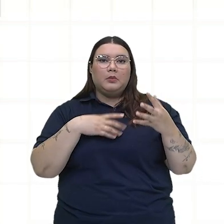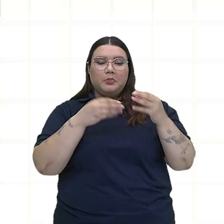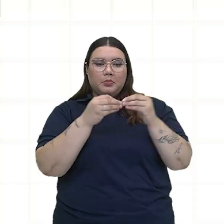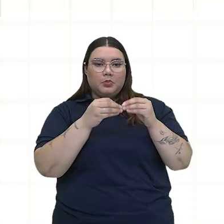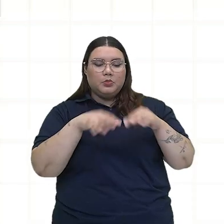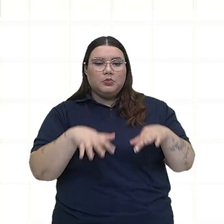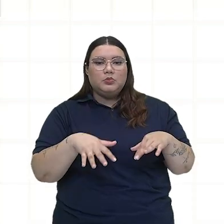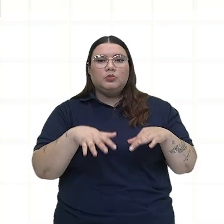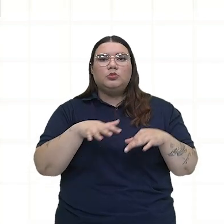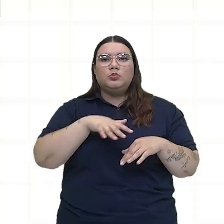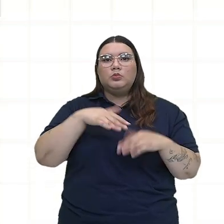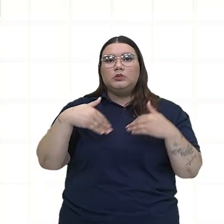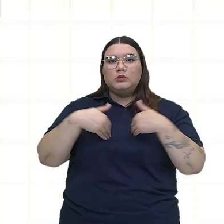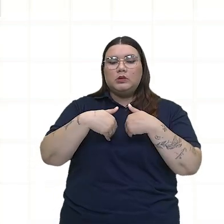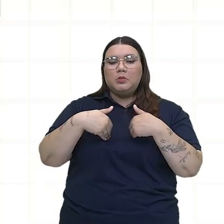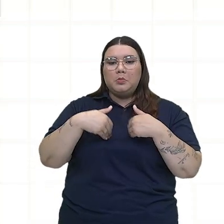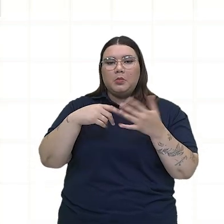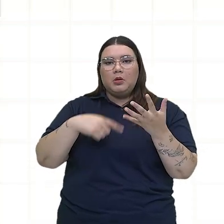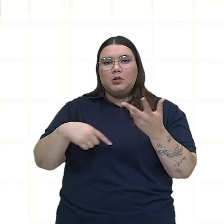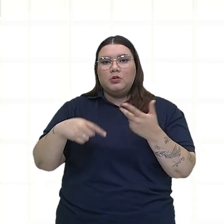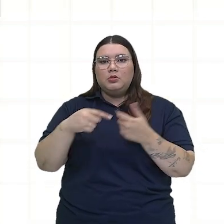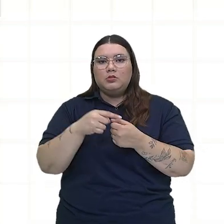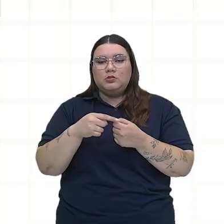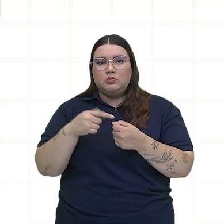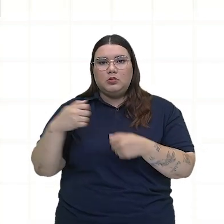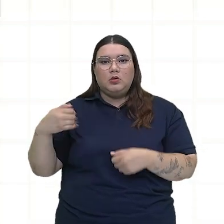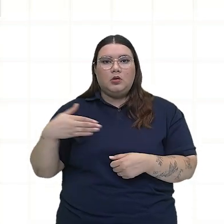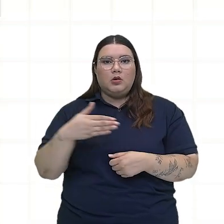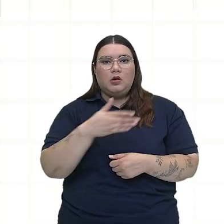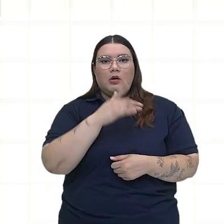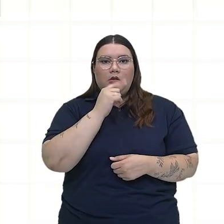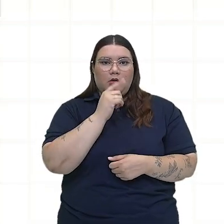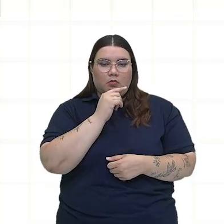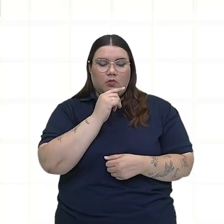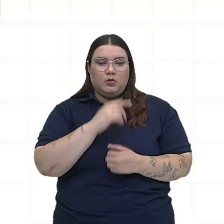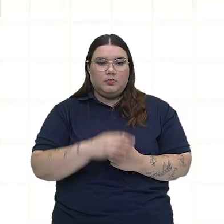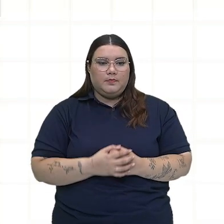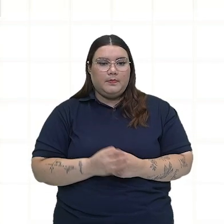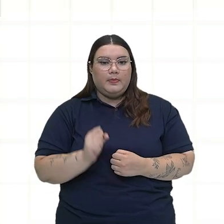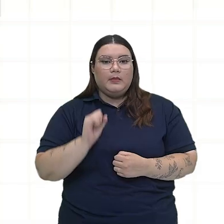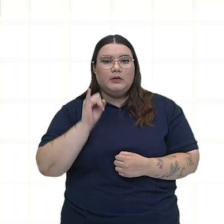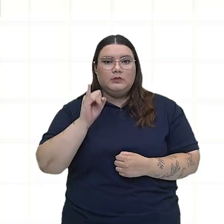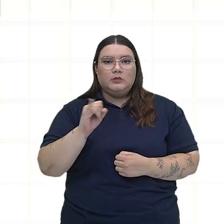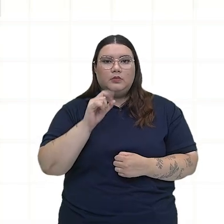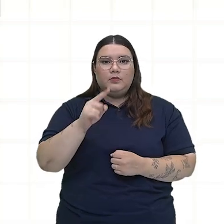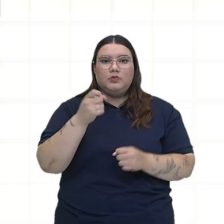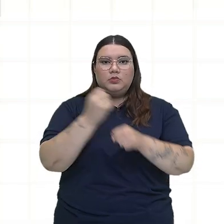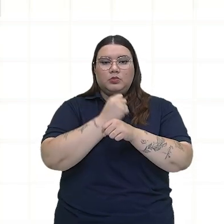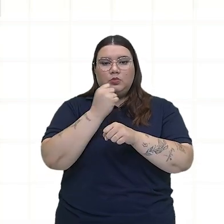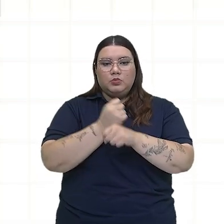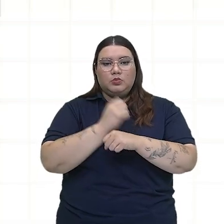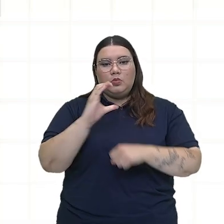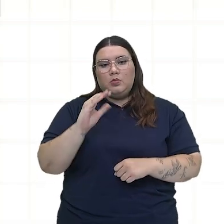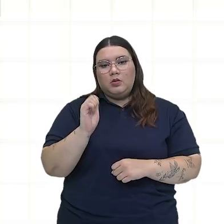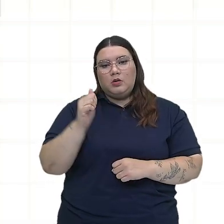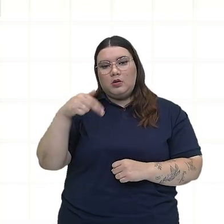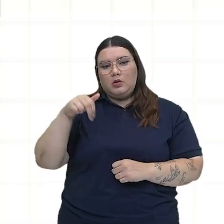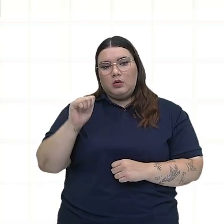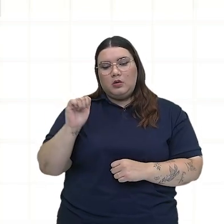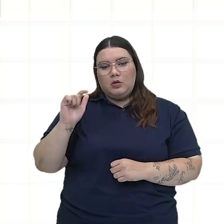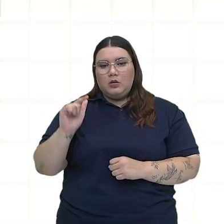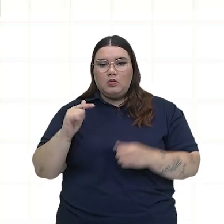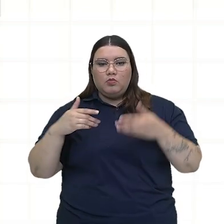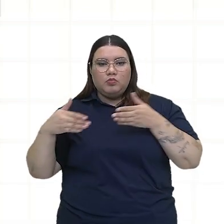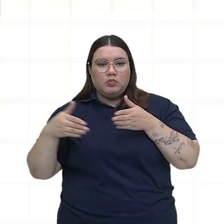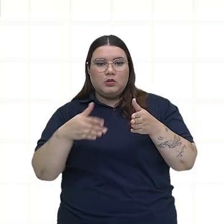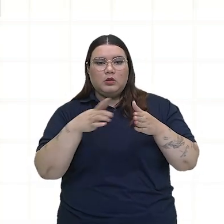a vida aquática. Se para fazer essa irrigação, você constrói um canal, você provavelmente